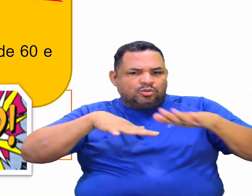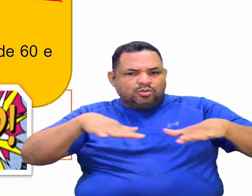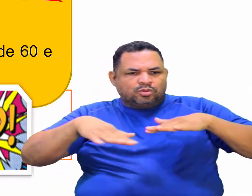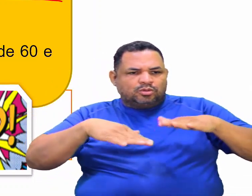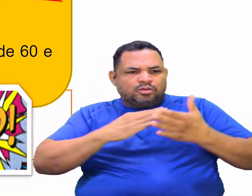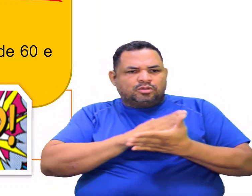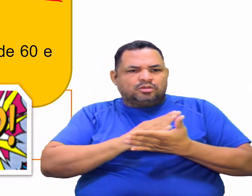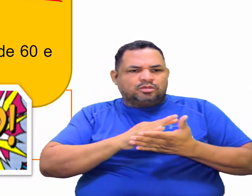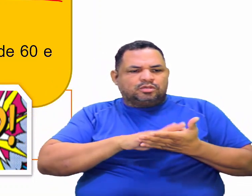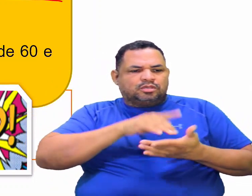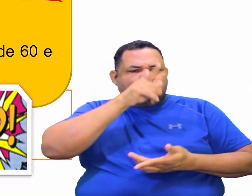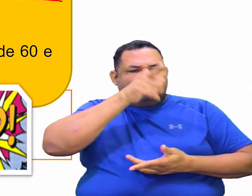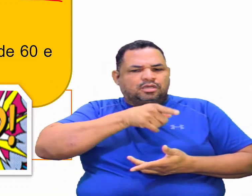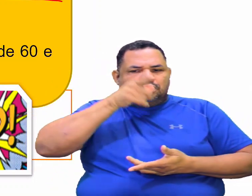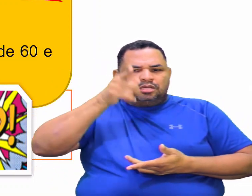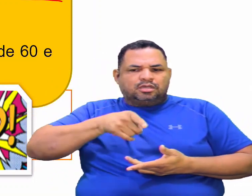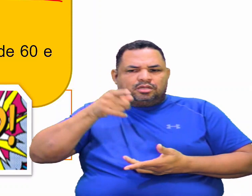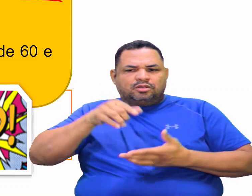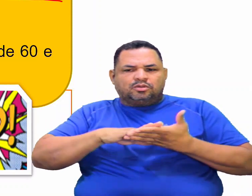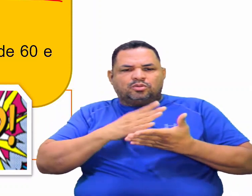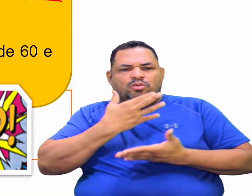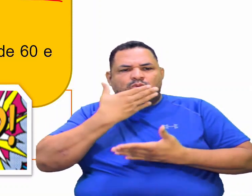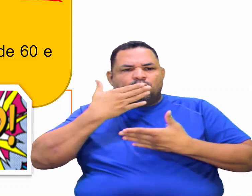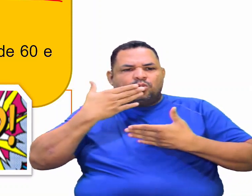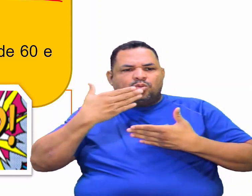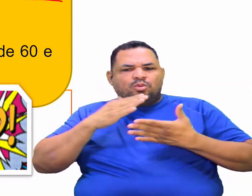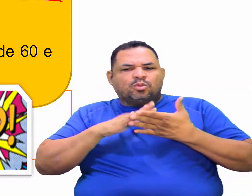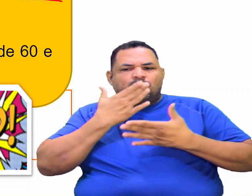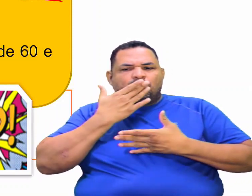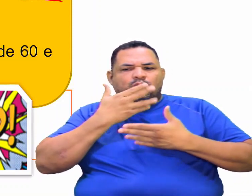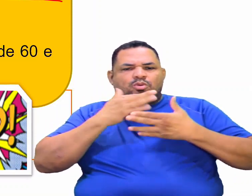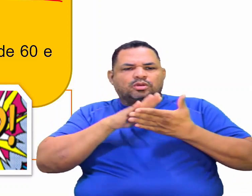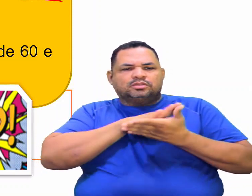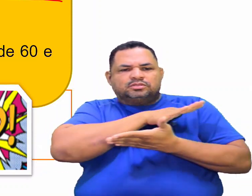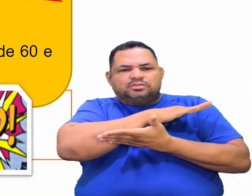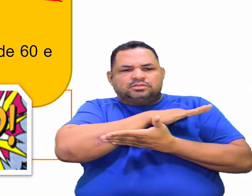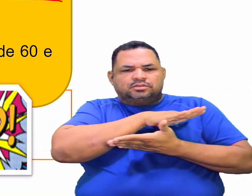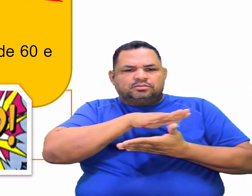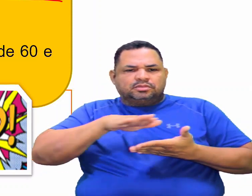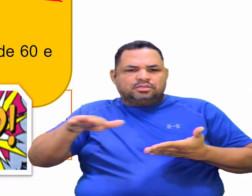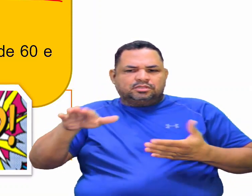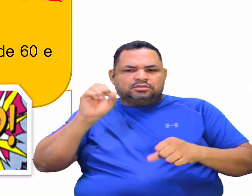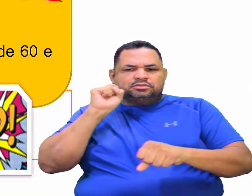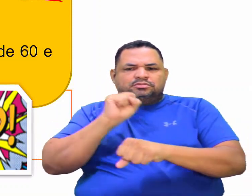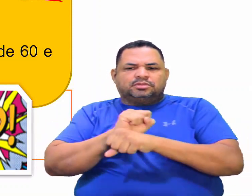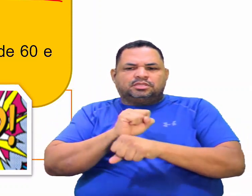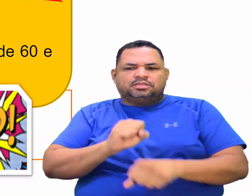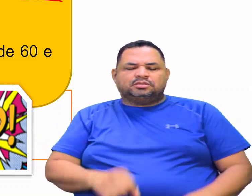movimento a partir de linhas e Coras e cores planas e